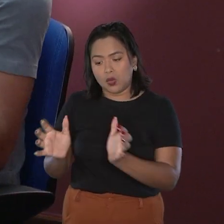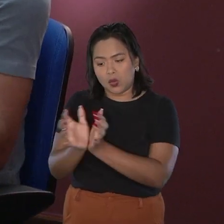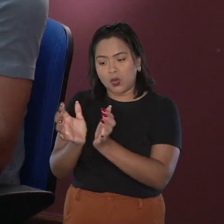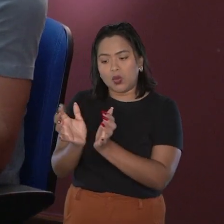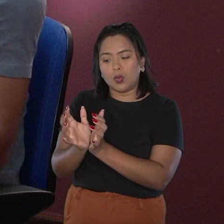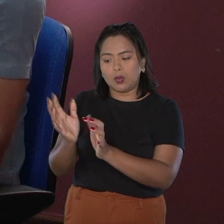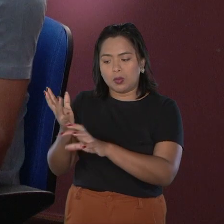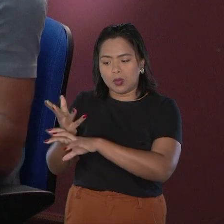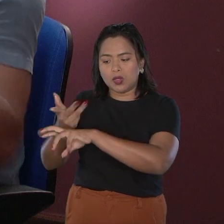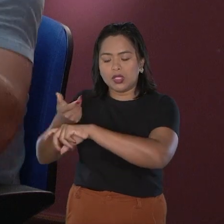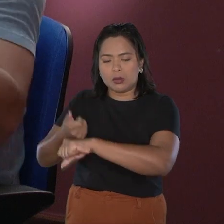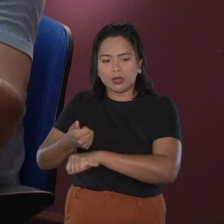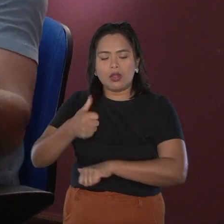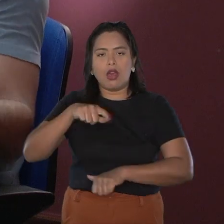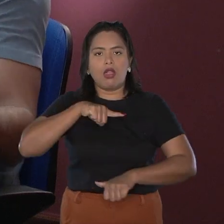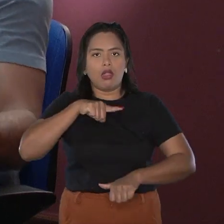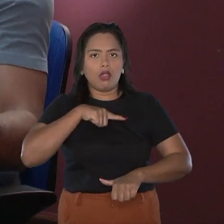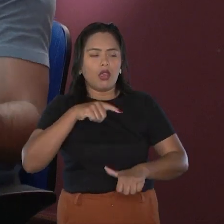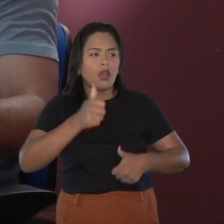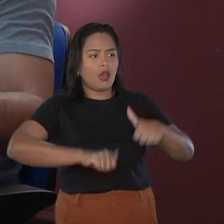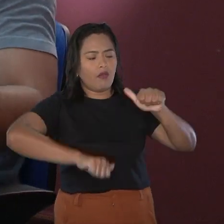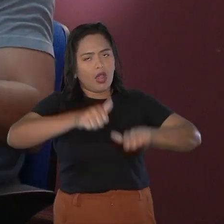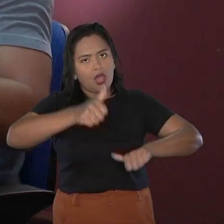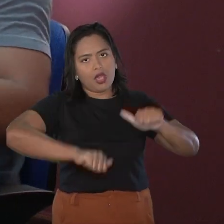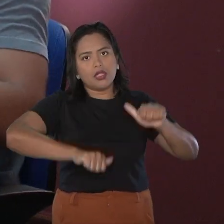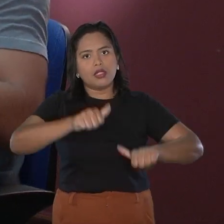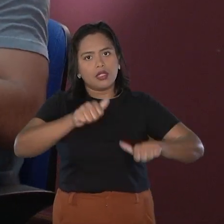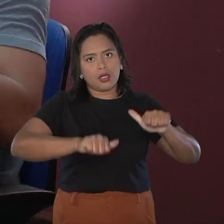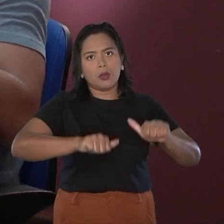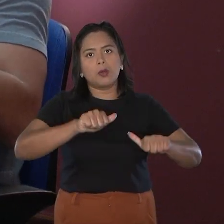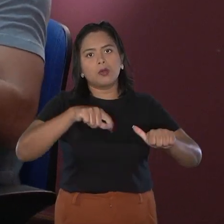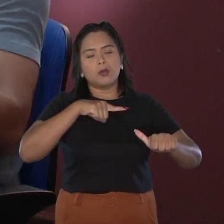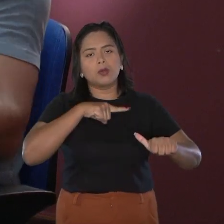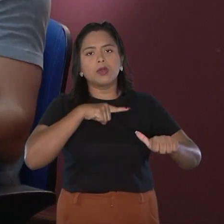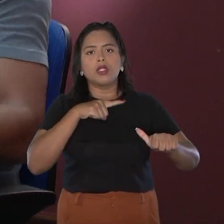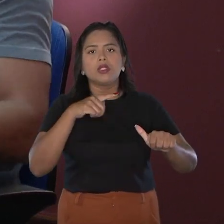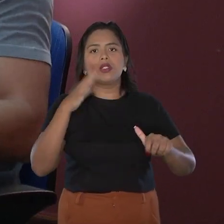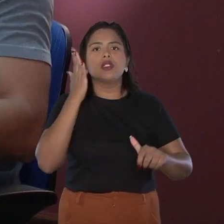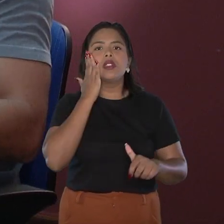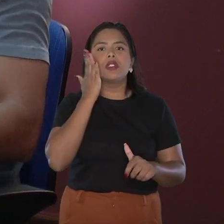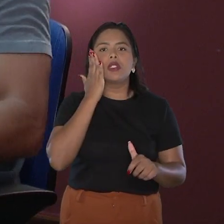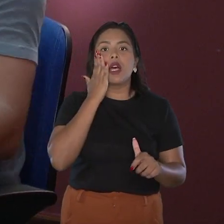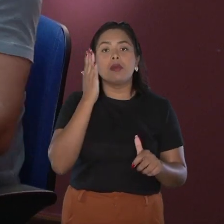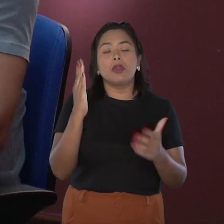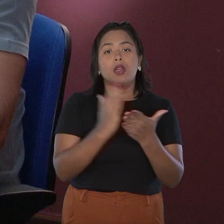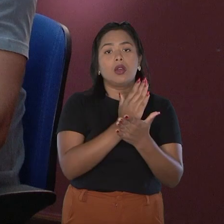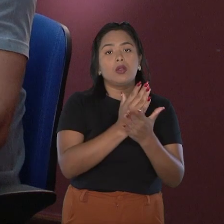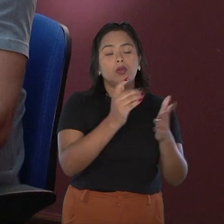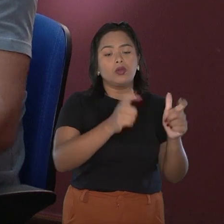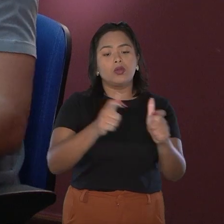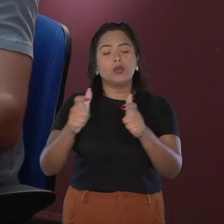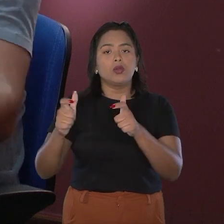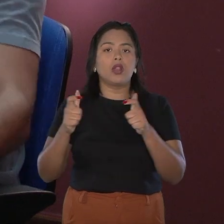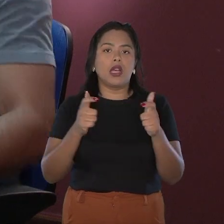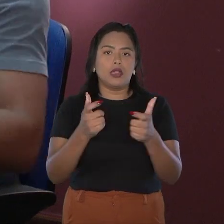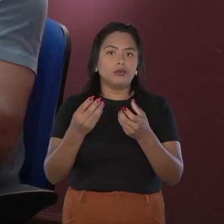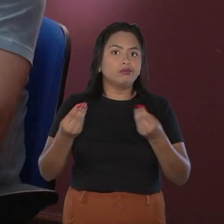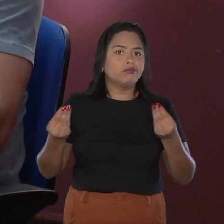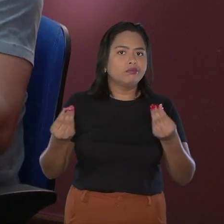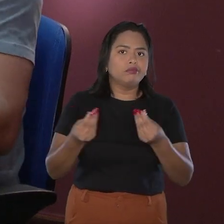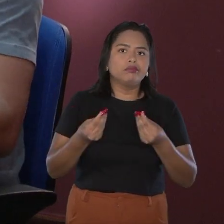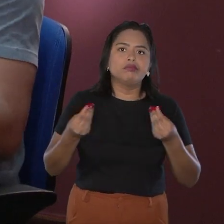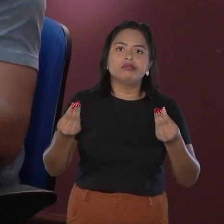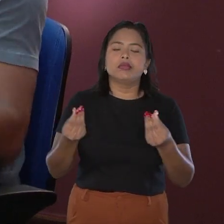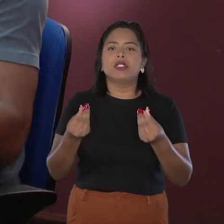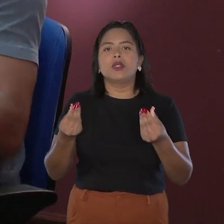faz tanto essa avaliação idealmente né a gente sabe que em algumas localidades o acesso é mais precário médico